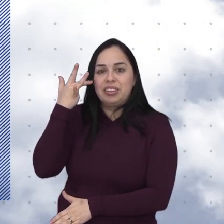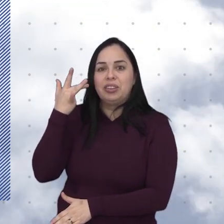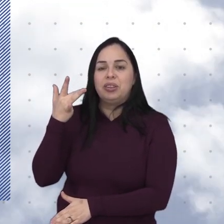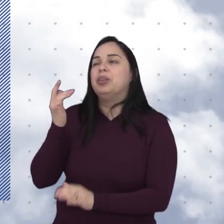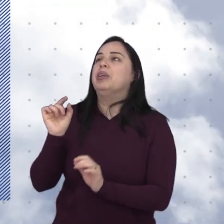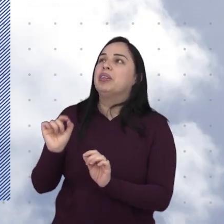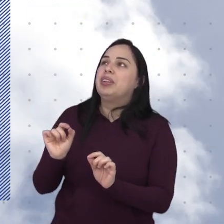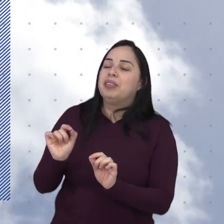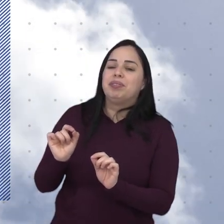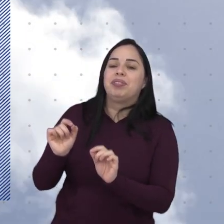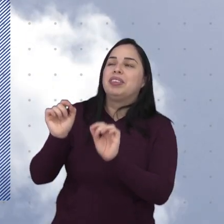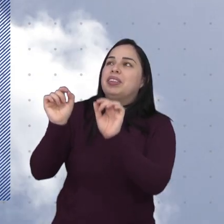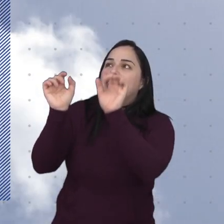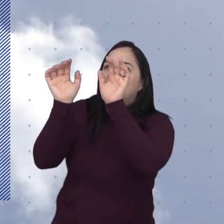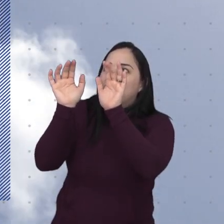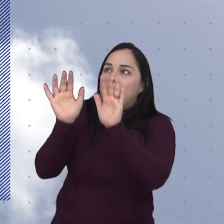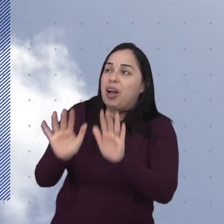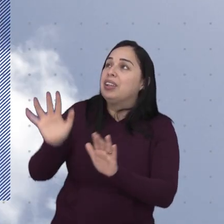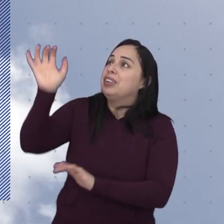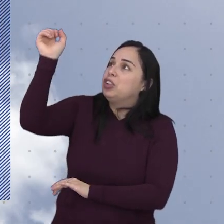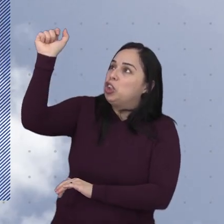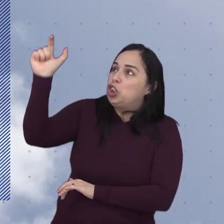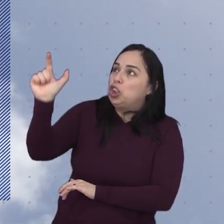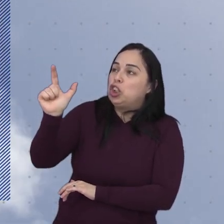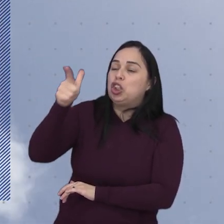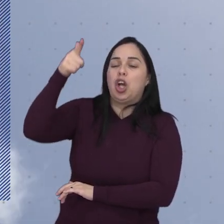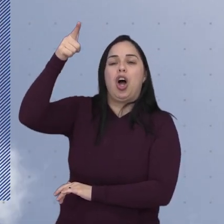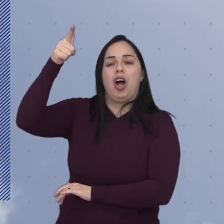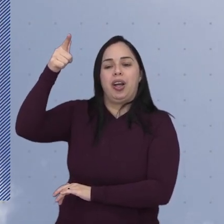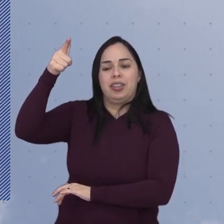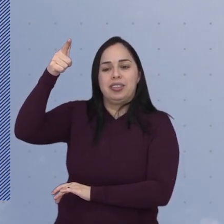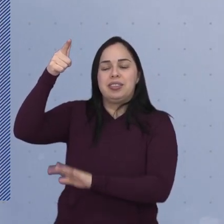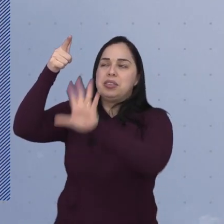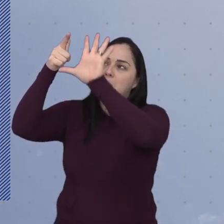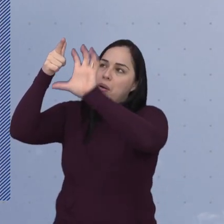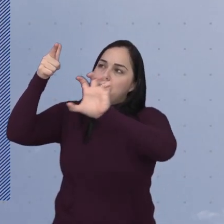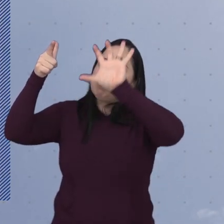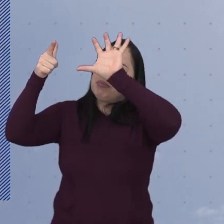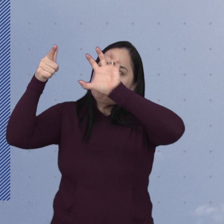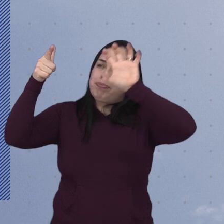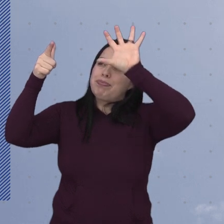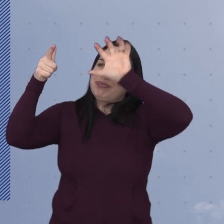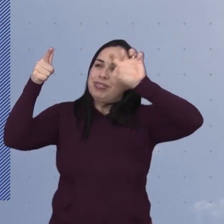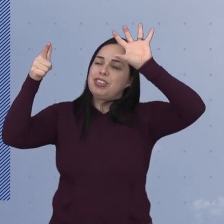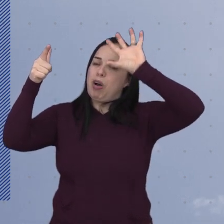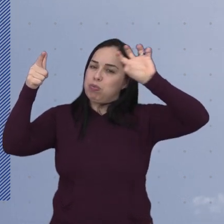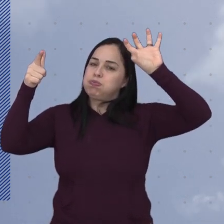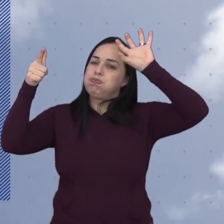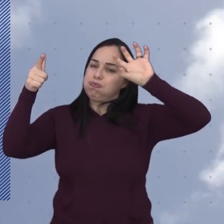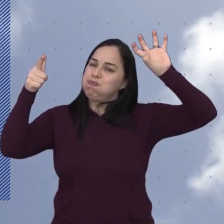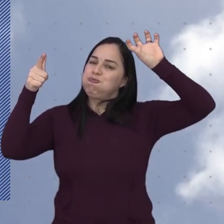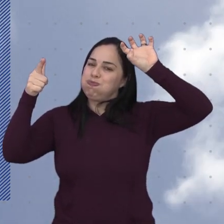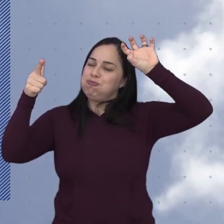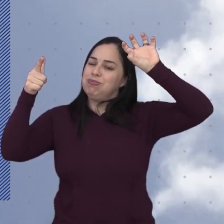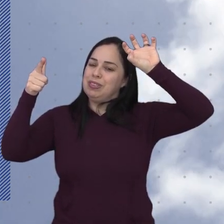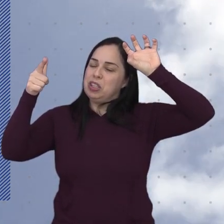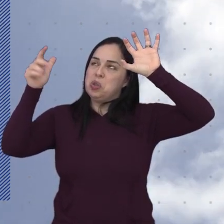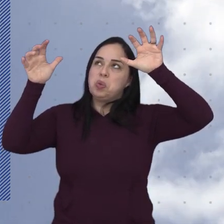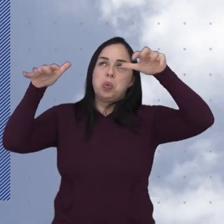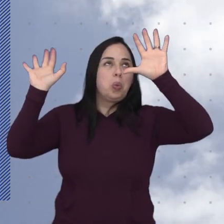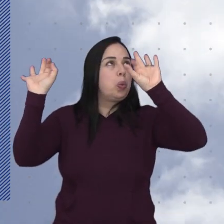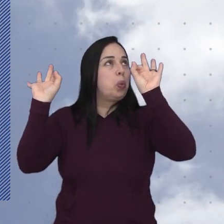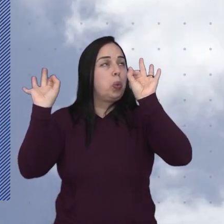quarta-feira, a expectativa é também de tempo aberto. O sol deve aparecer entre nuvens que aumentam com o decorrer da tarde e há